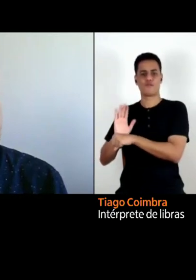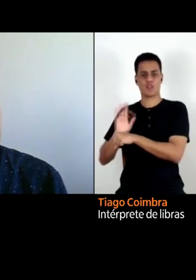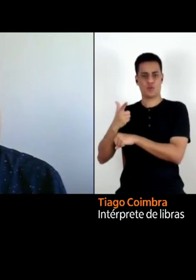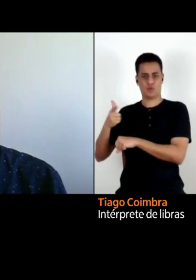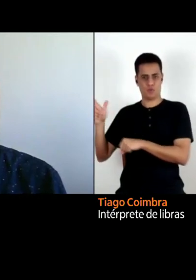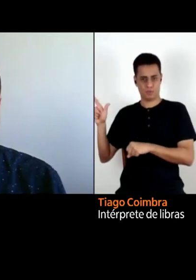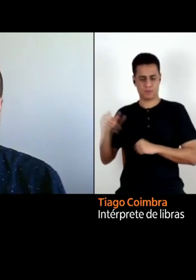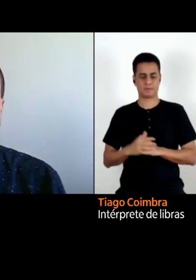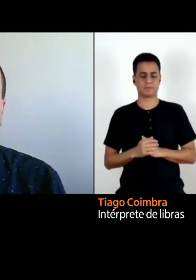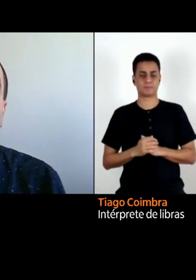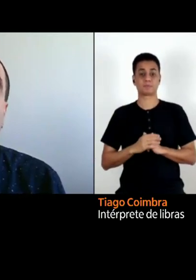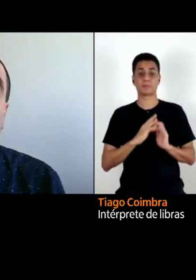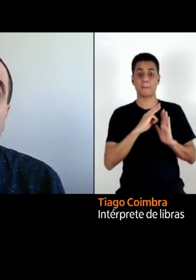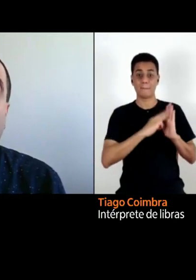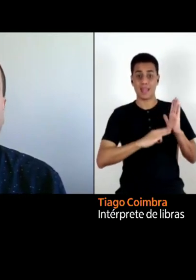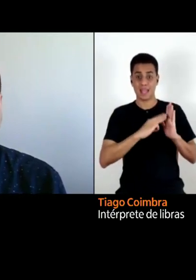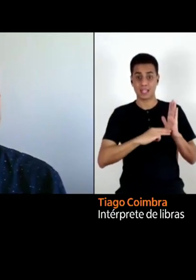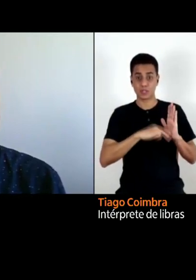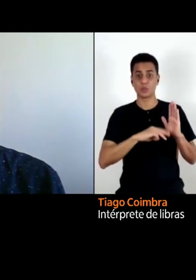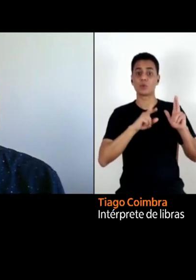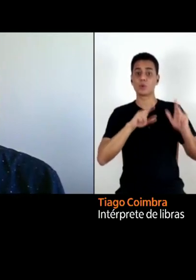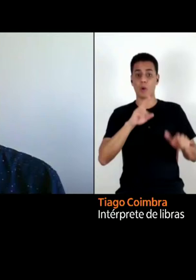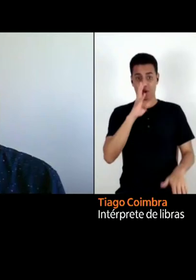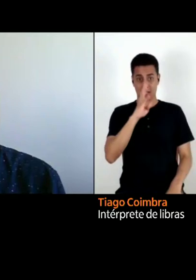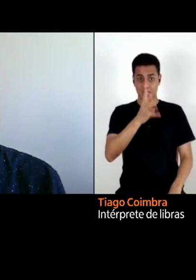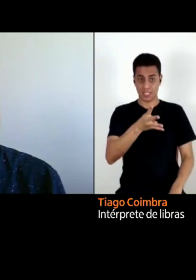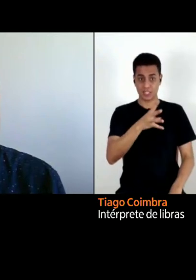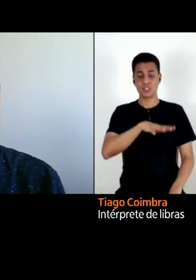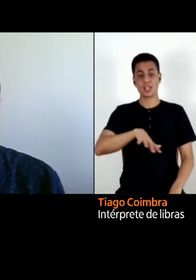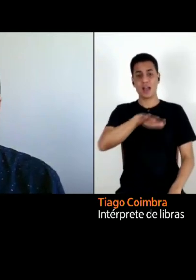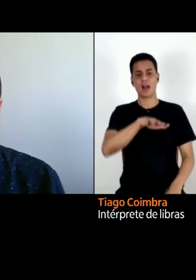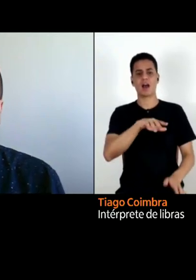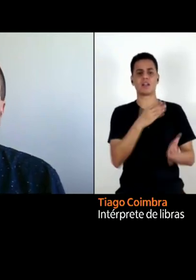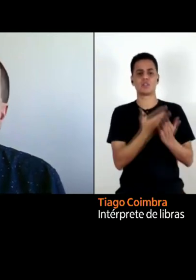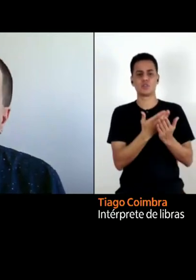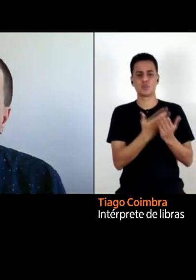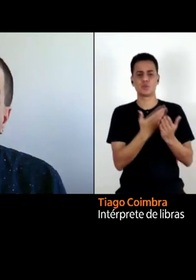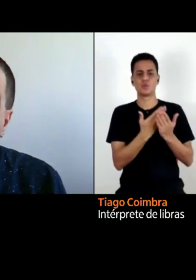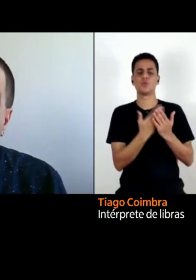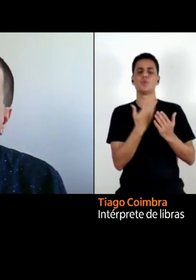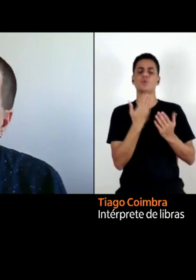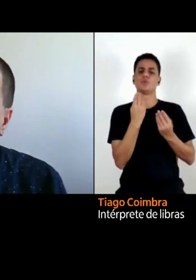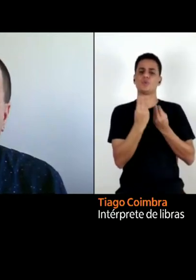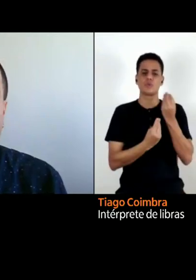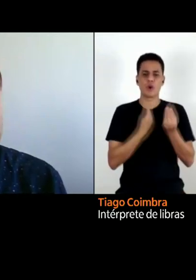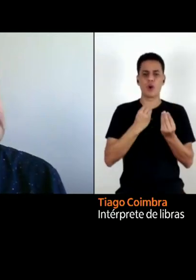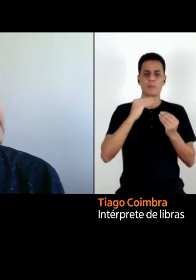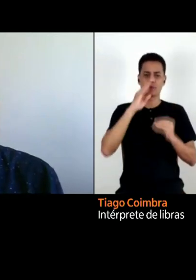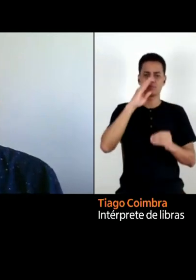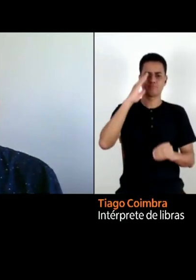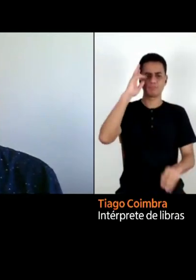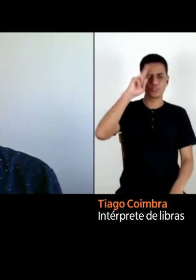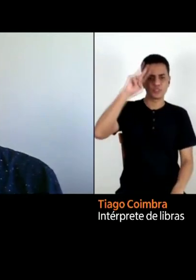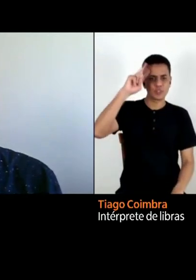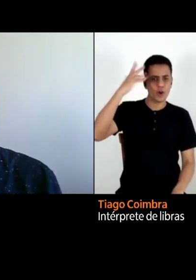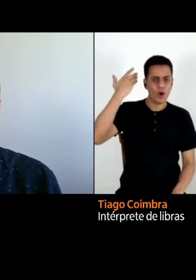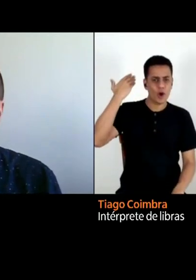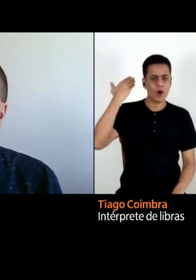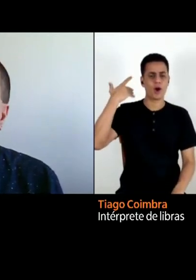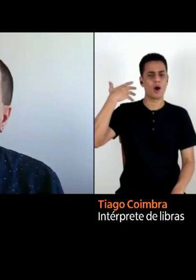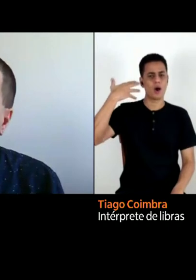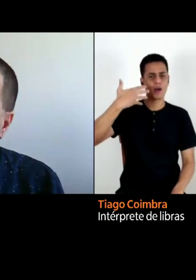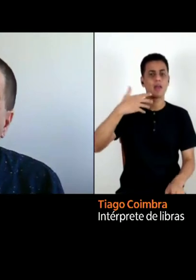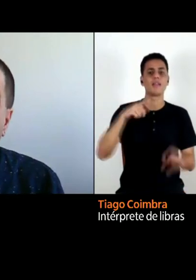condição de crítica para os estudos históricos e estéticos do cinema. Estas duas acepções não são